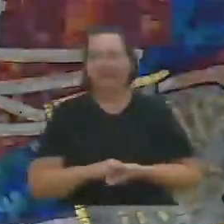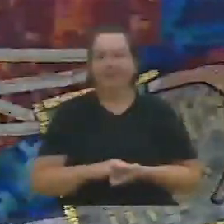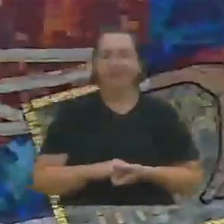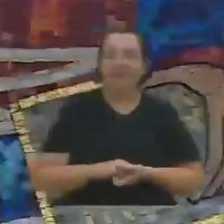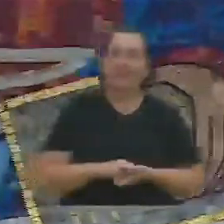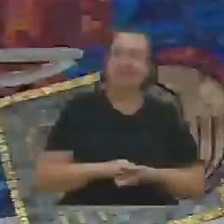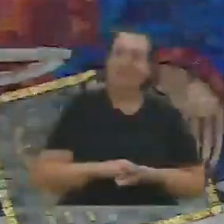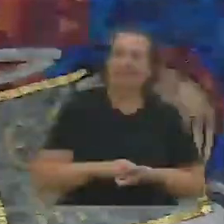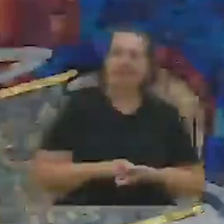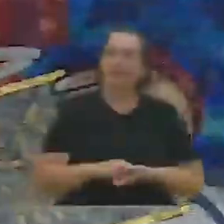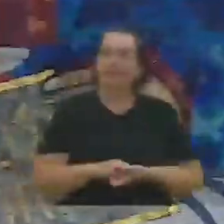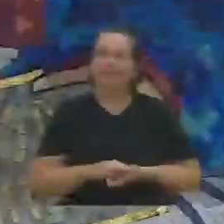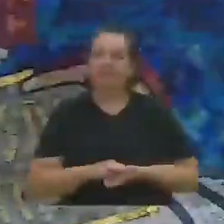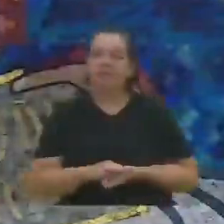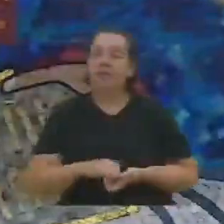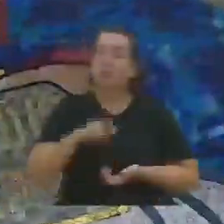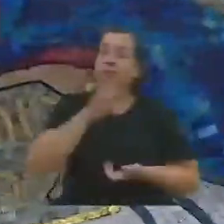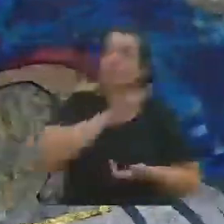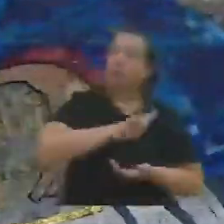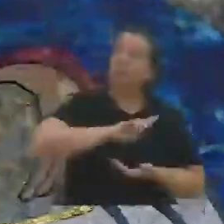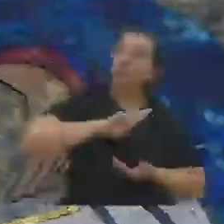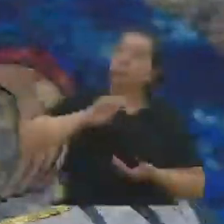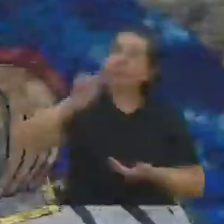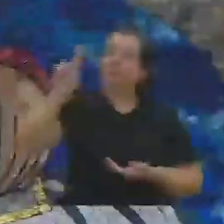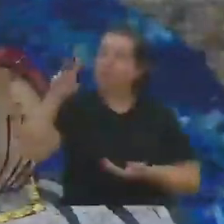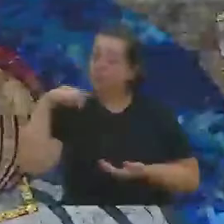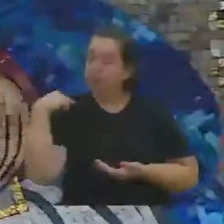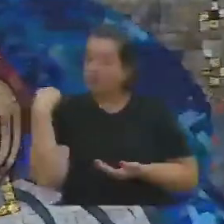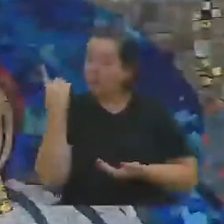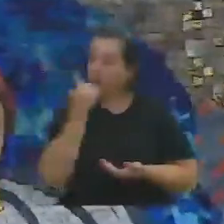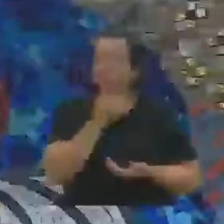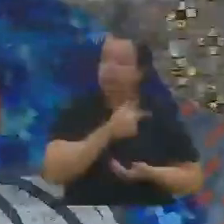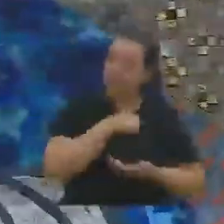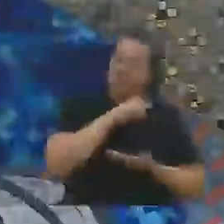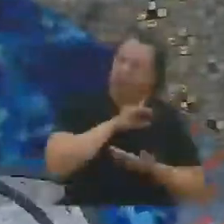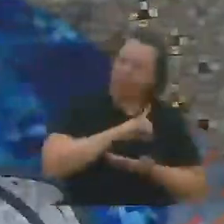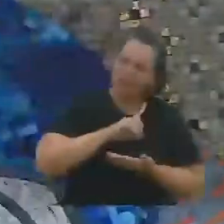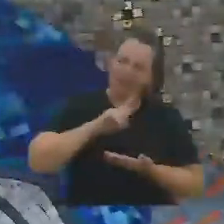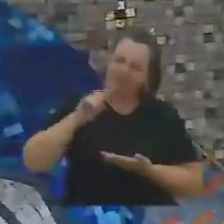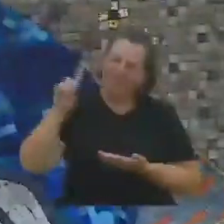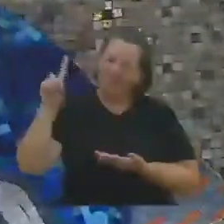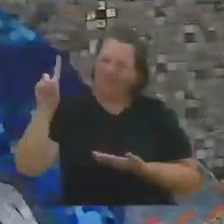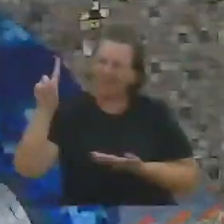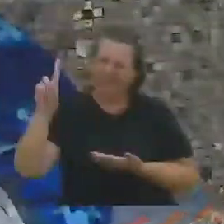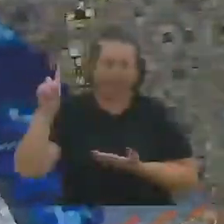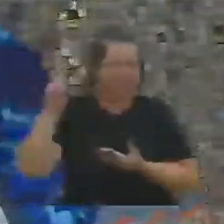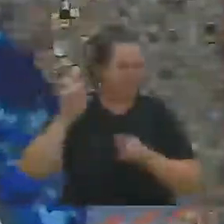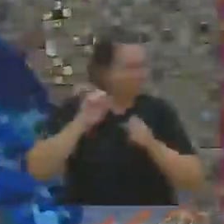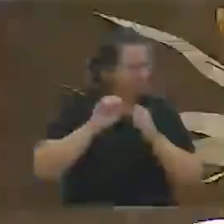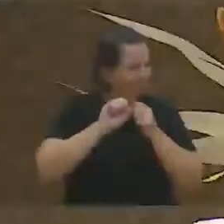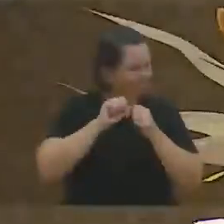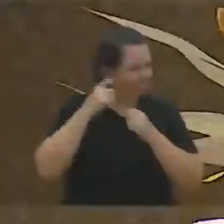Ó Senhor, nosso Deus, como é grande